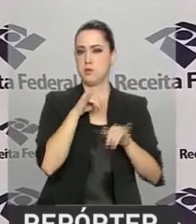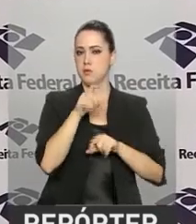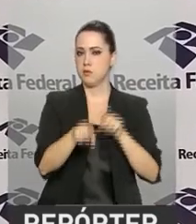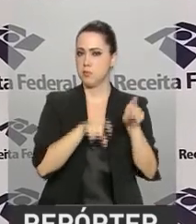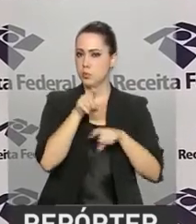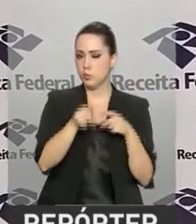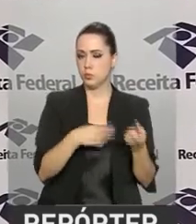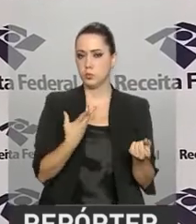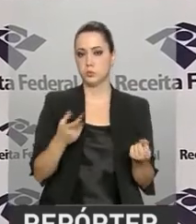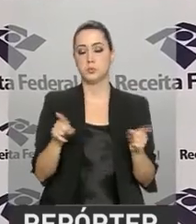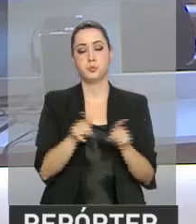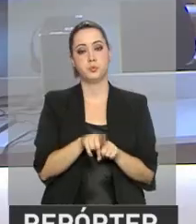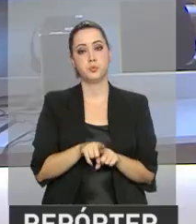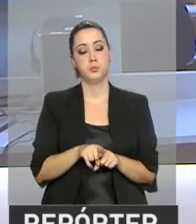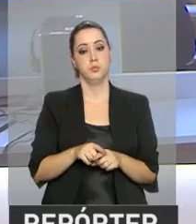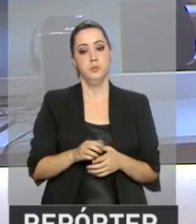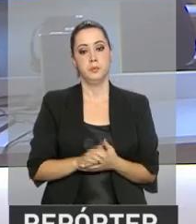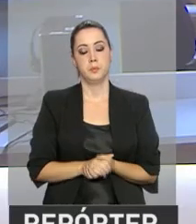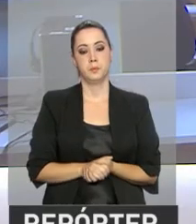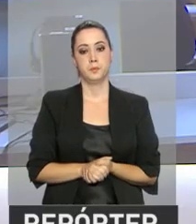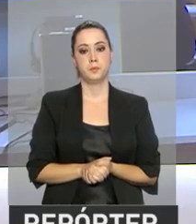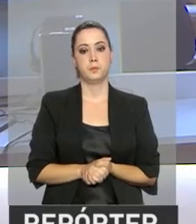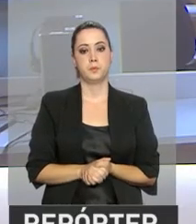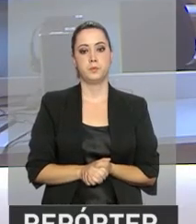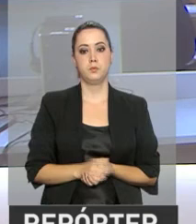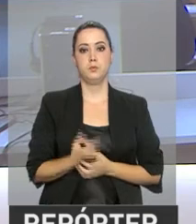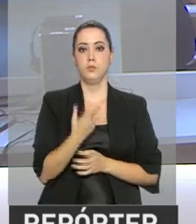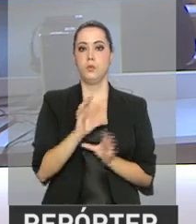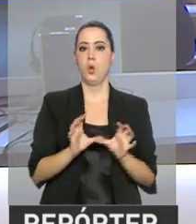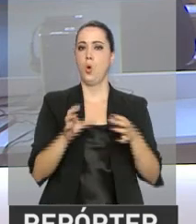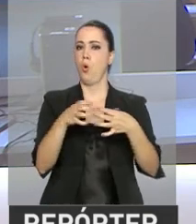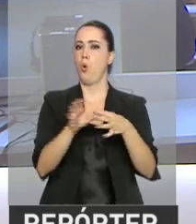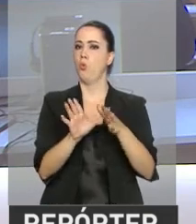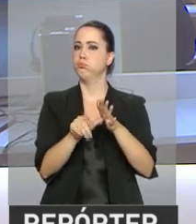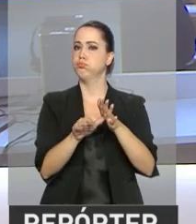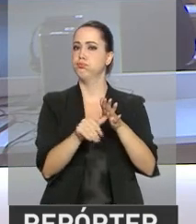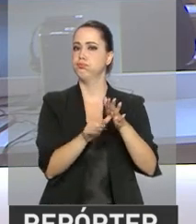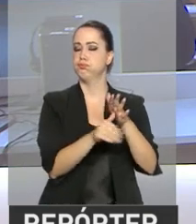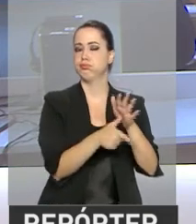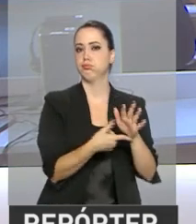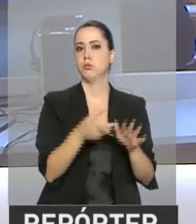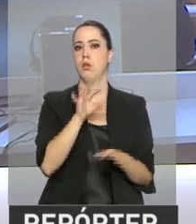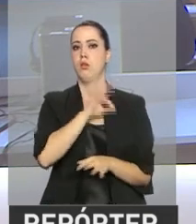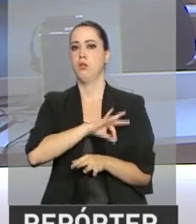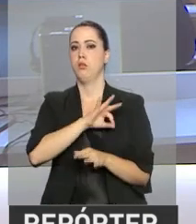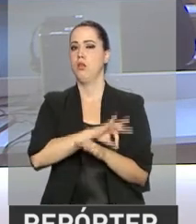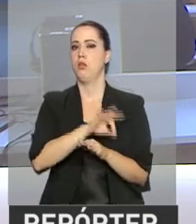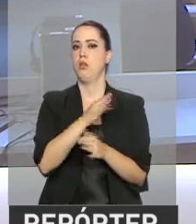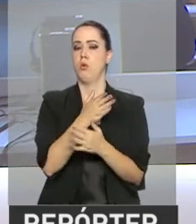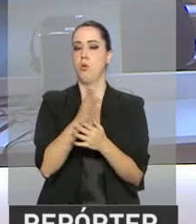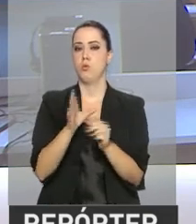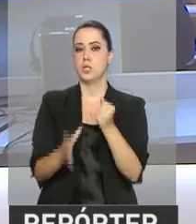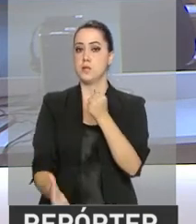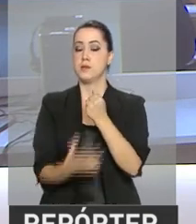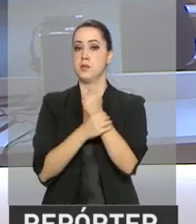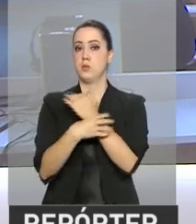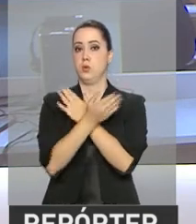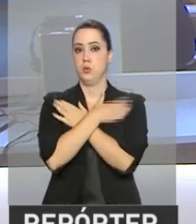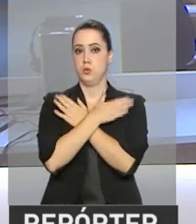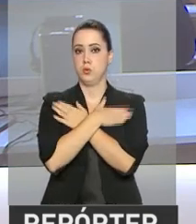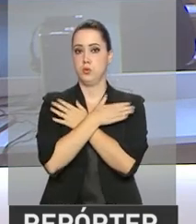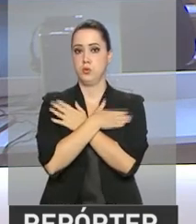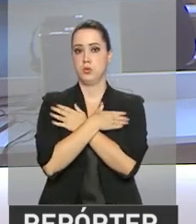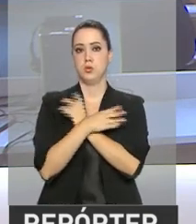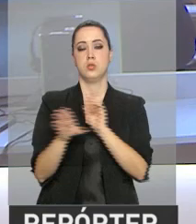a declaração retificadora uma quadrilha que fraudava o seguro desemprego foi desarticulada na bahia a